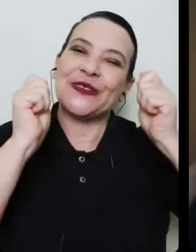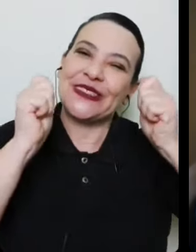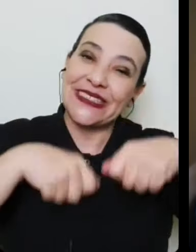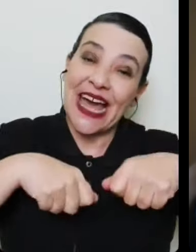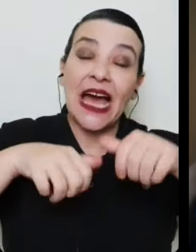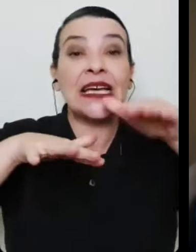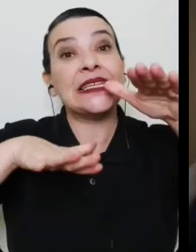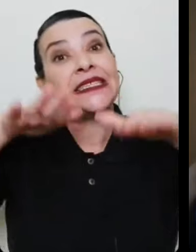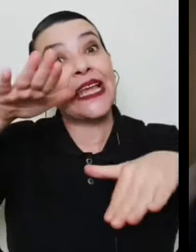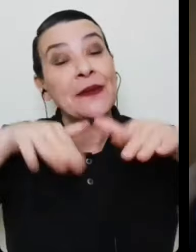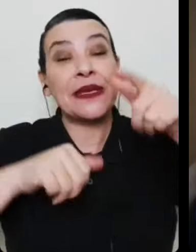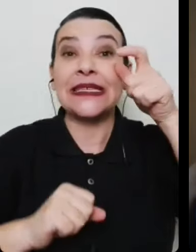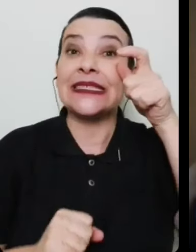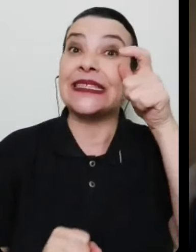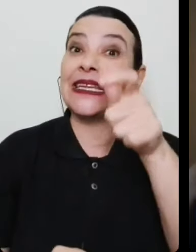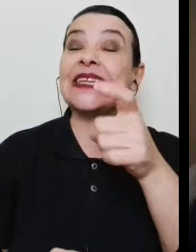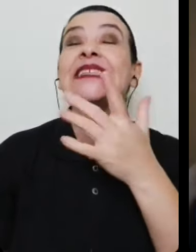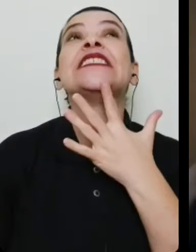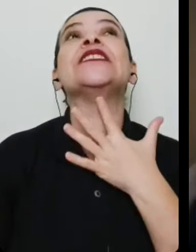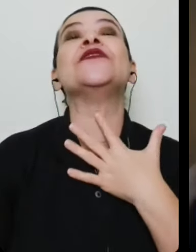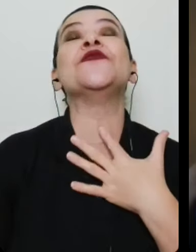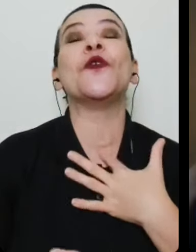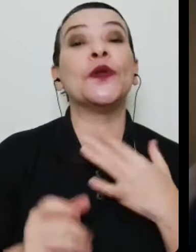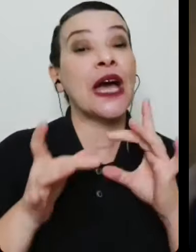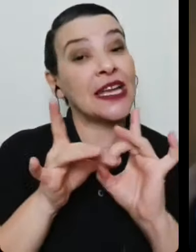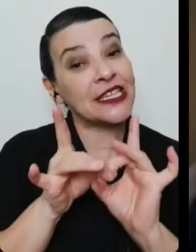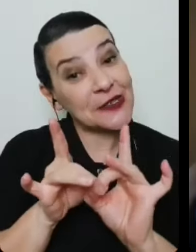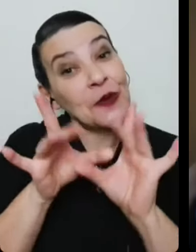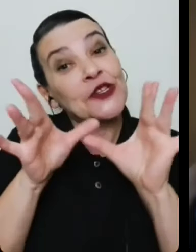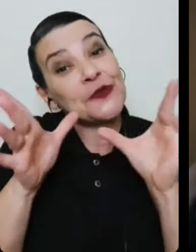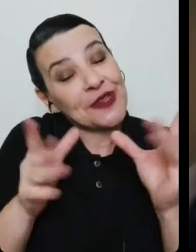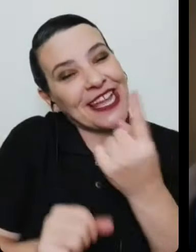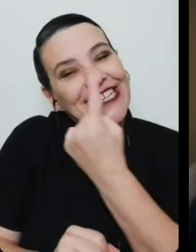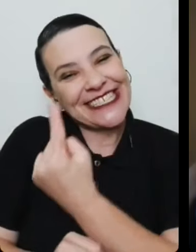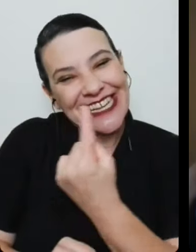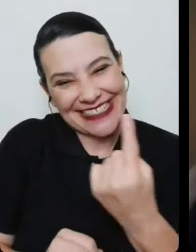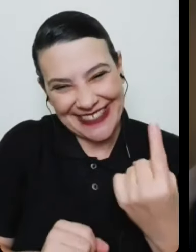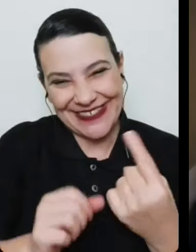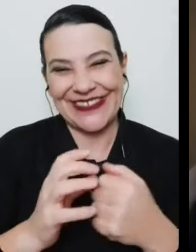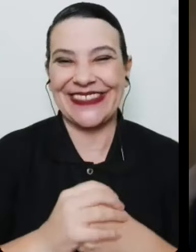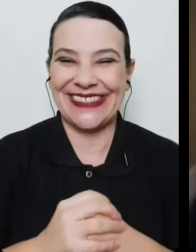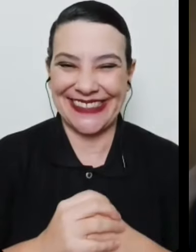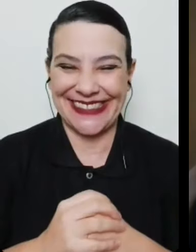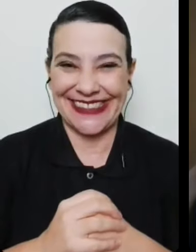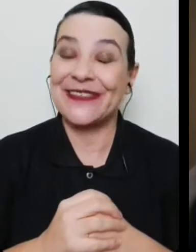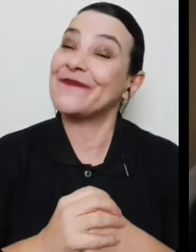do interesse, da vontade, da disponibilidade de cada um.